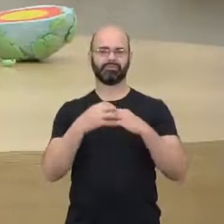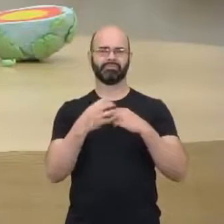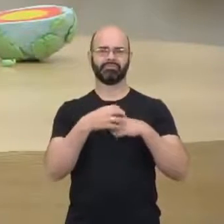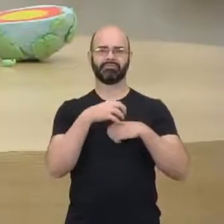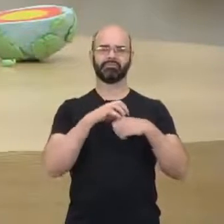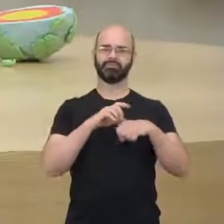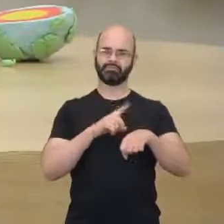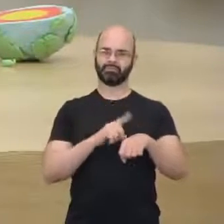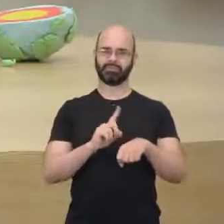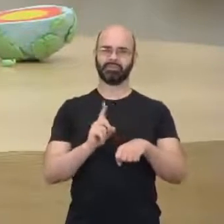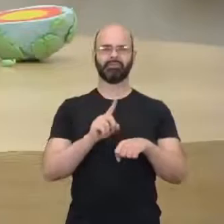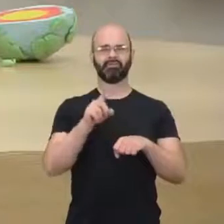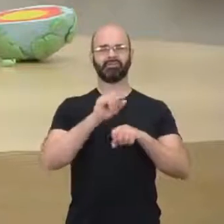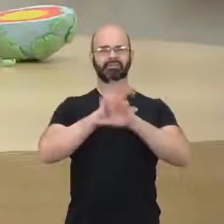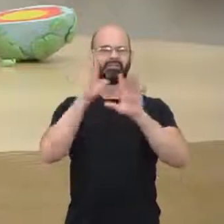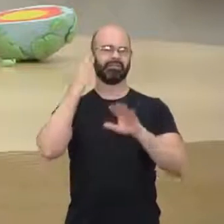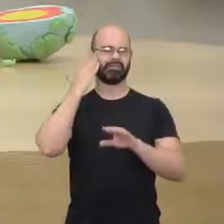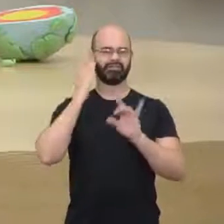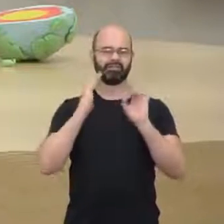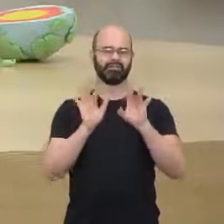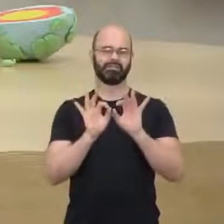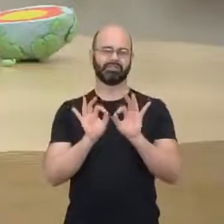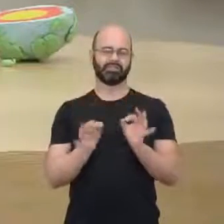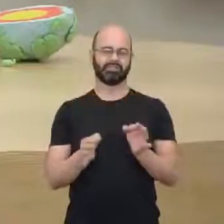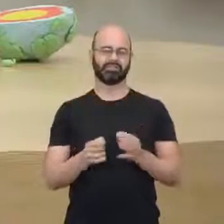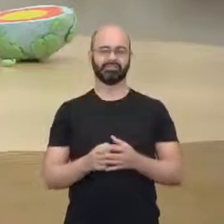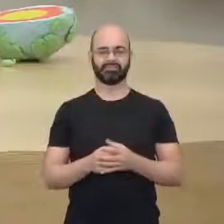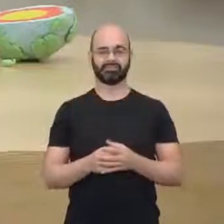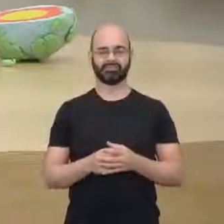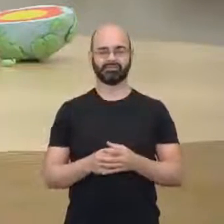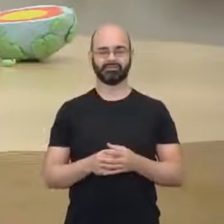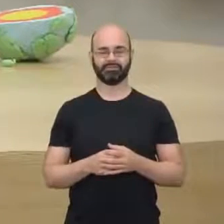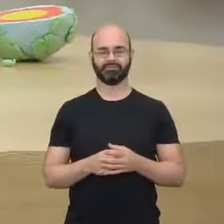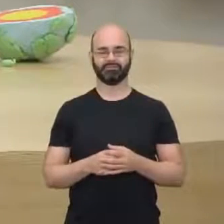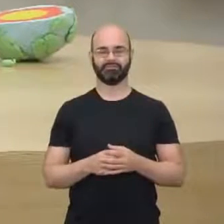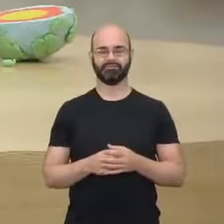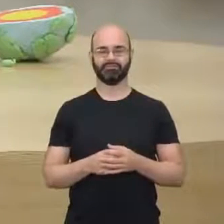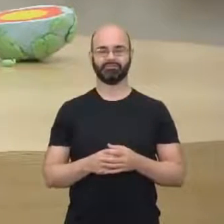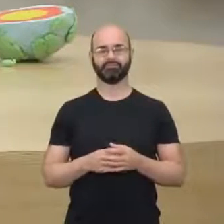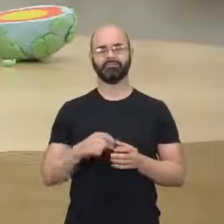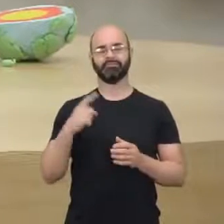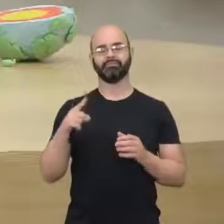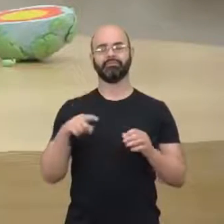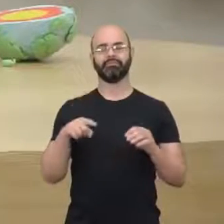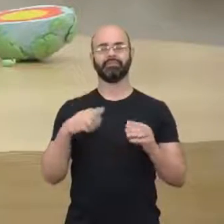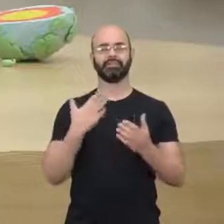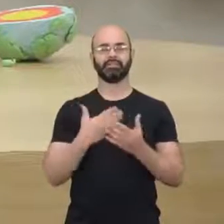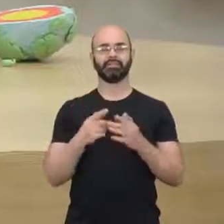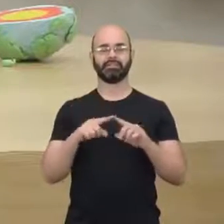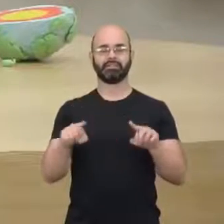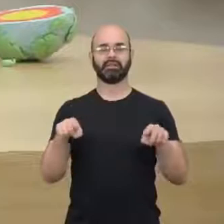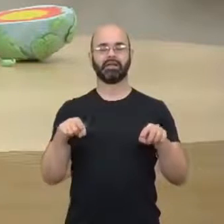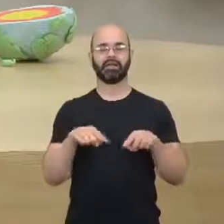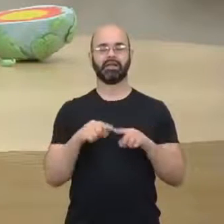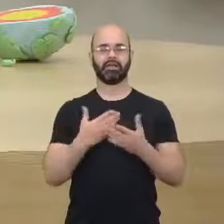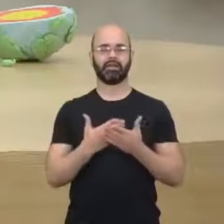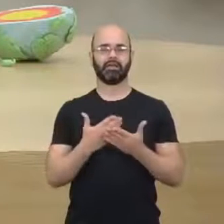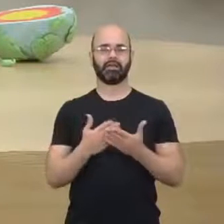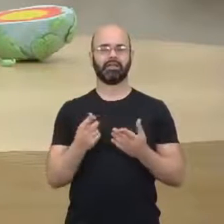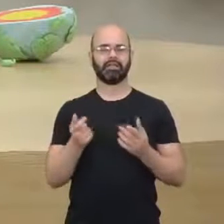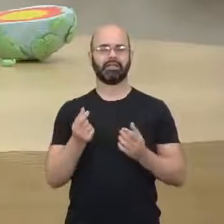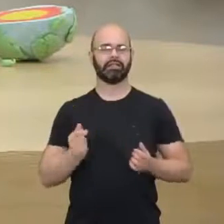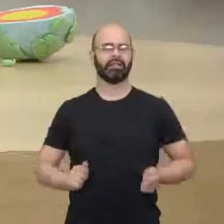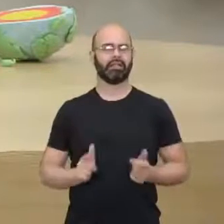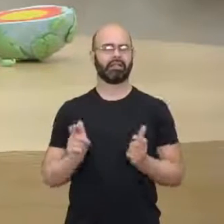você entender que é de uma forma bem simples e a gente consegue levar isso para a sala de aula sem muito custo, né,